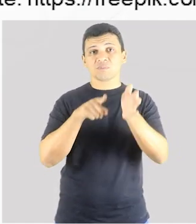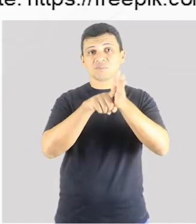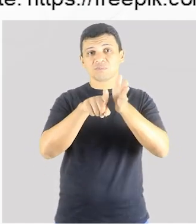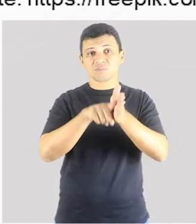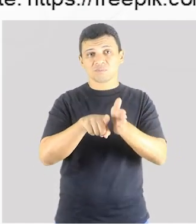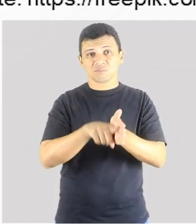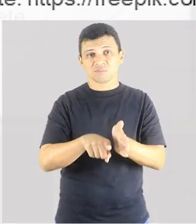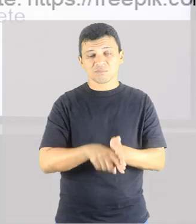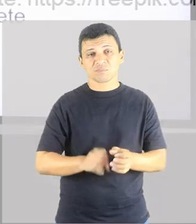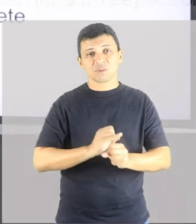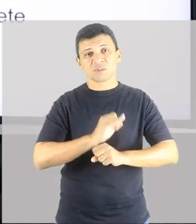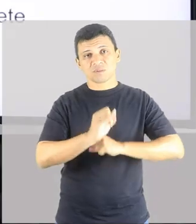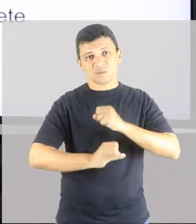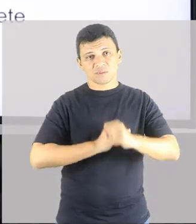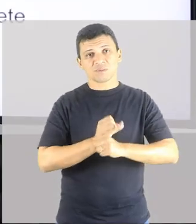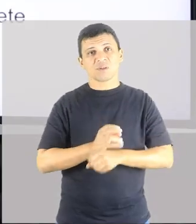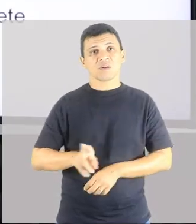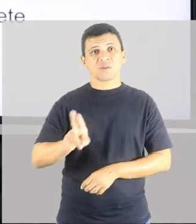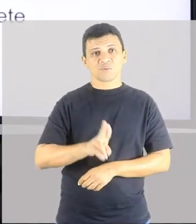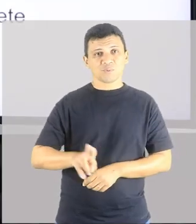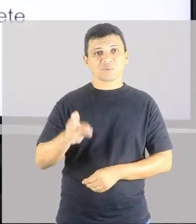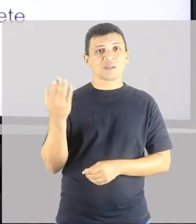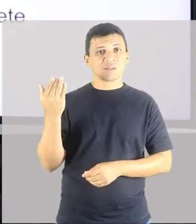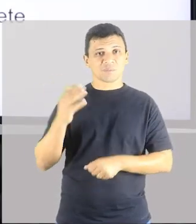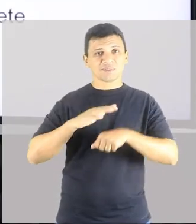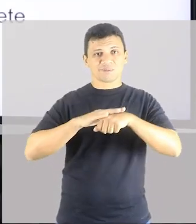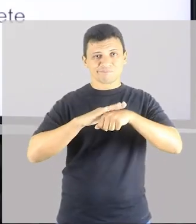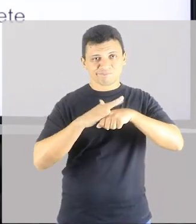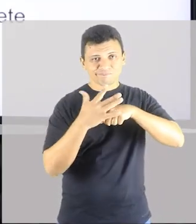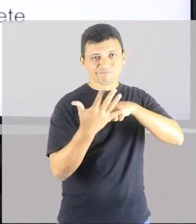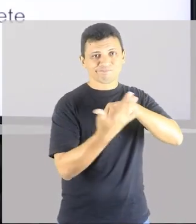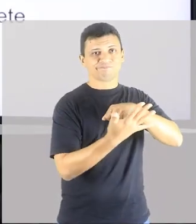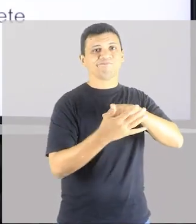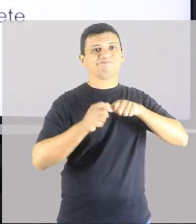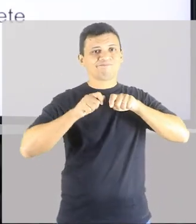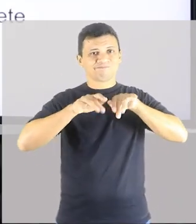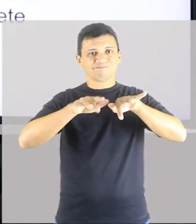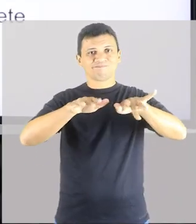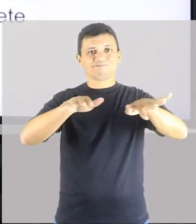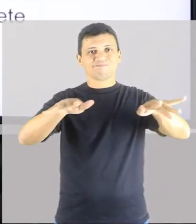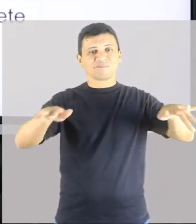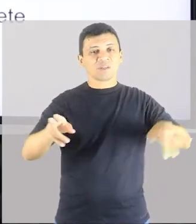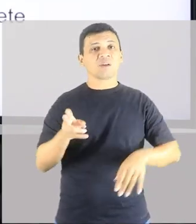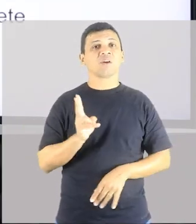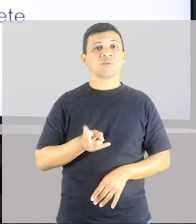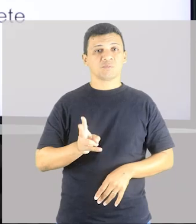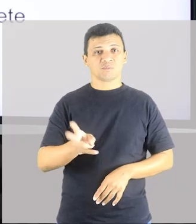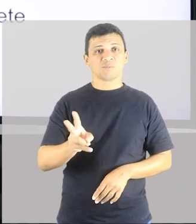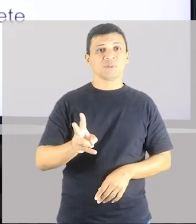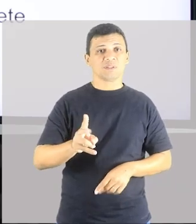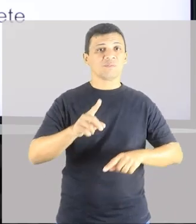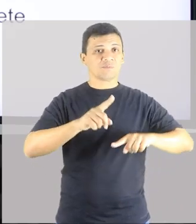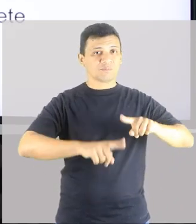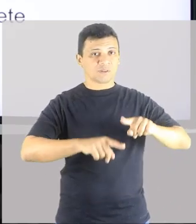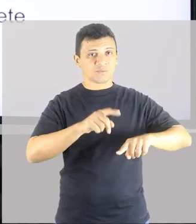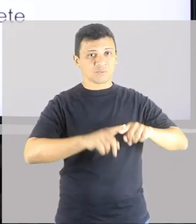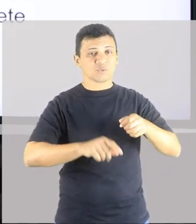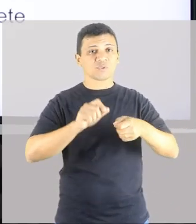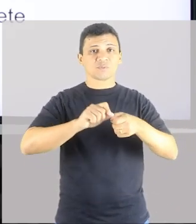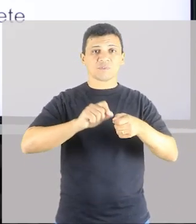aqui foi muito utilizado na época da pandemia. Se manteve como um recurso, principalmente para a gente fazer